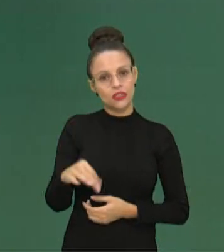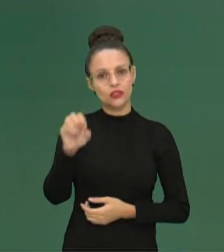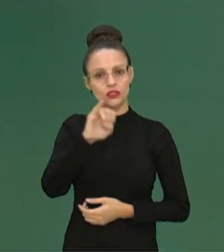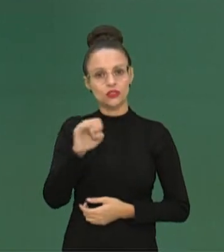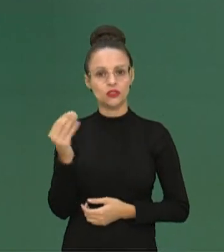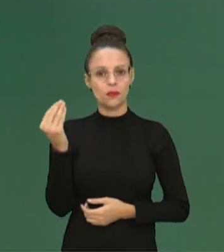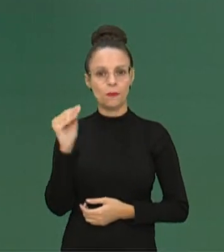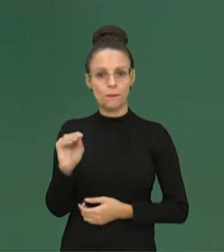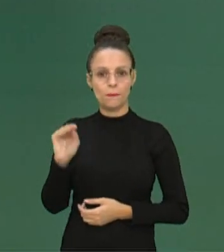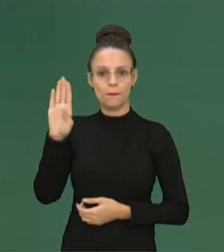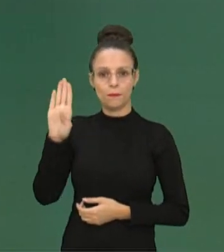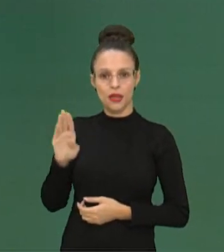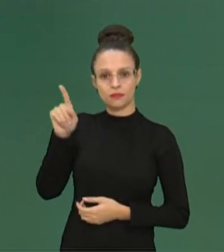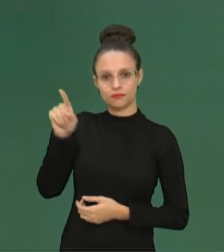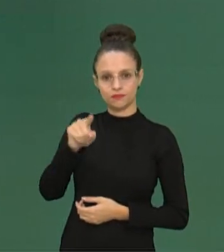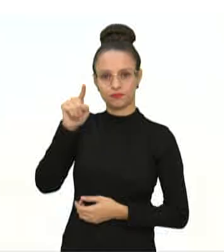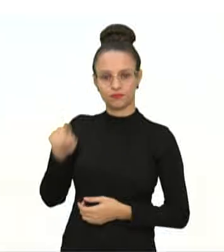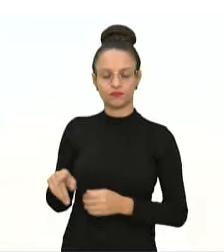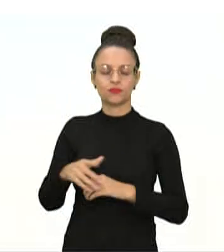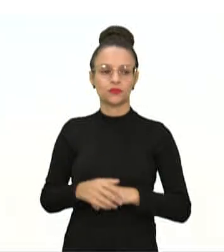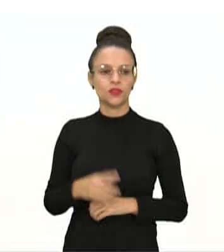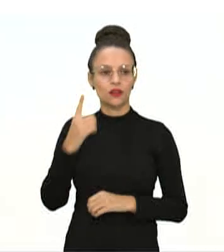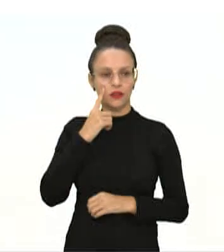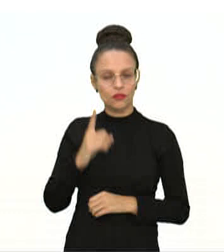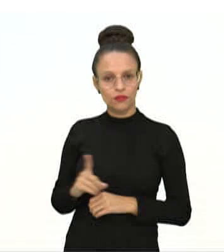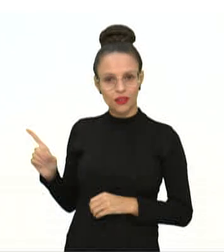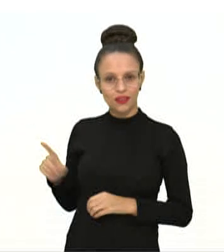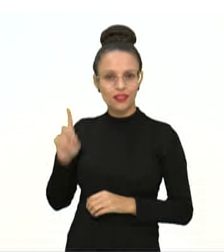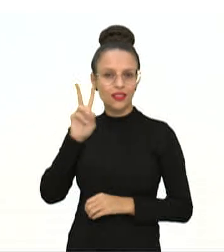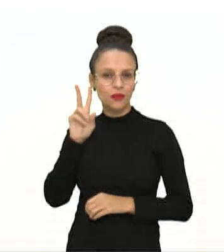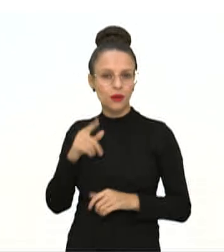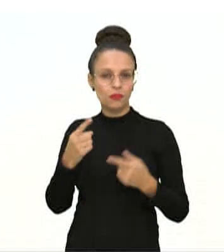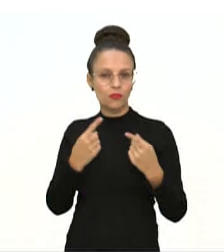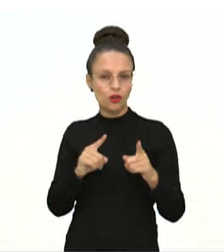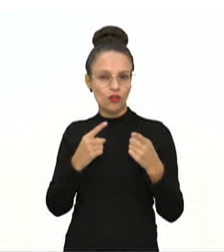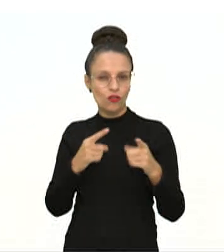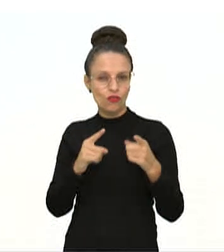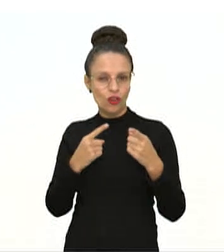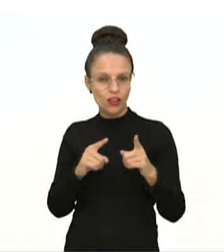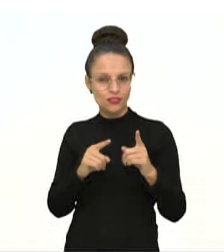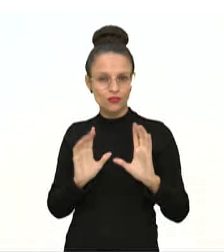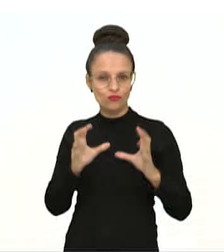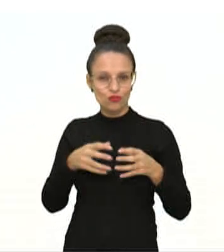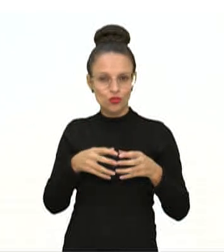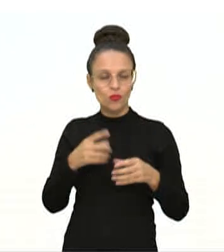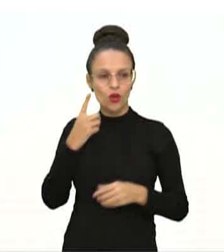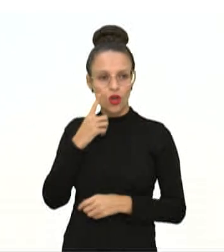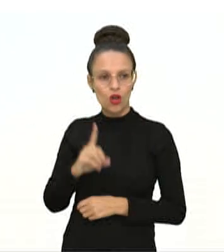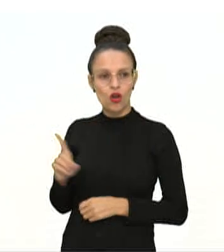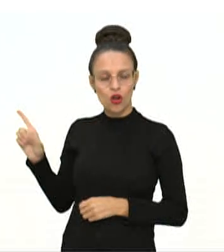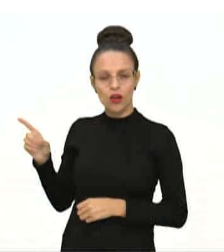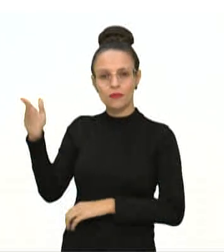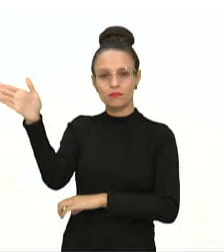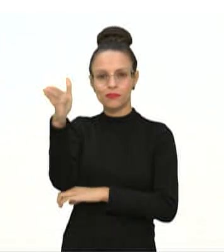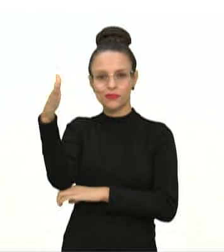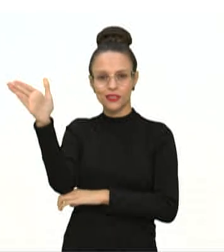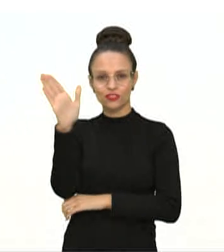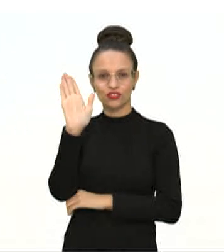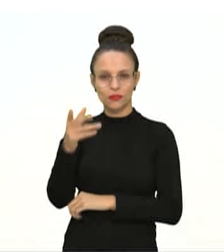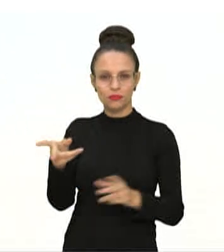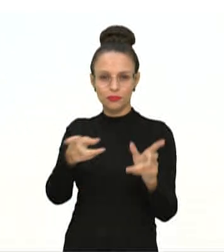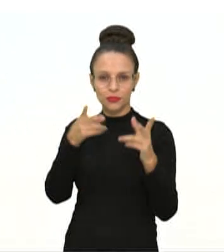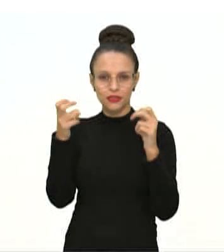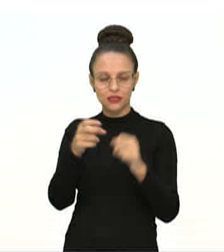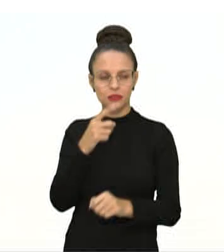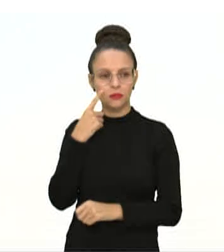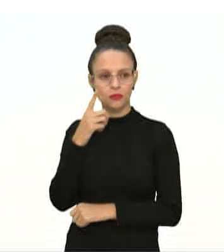a letra B. Aí você está vendo, lembra da provocação que eu fiz lá no início, qual era o time? Agora pela bandeira você já sacou, né?